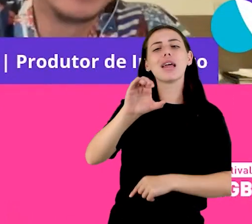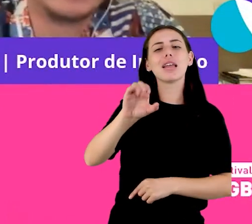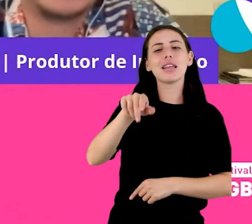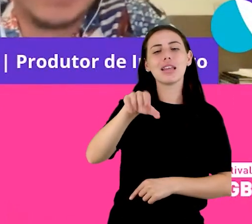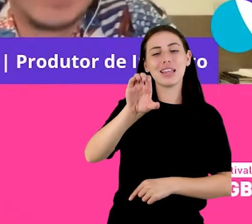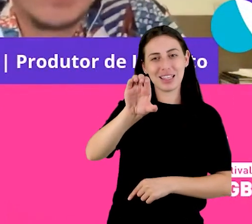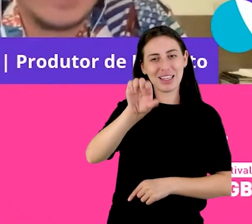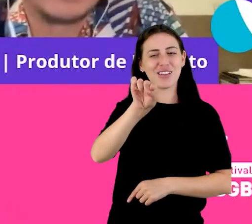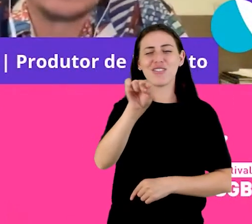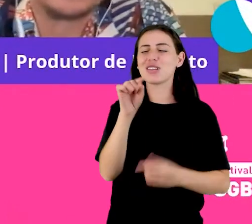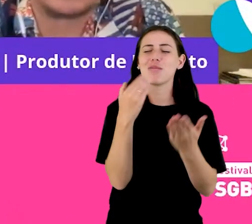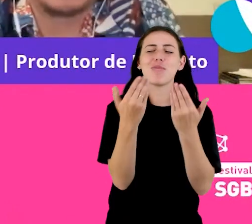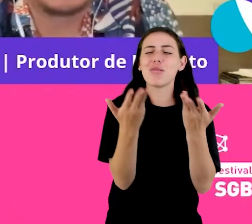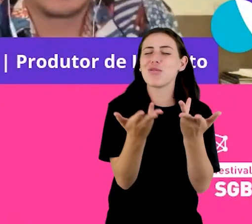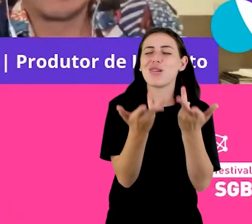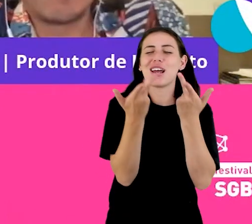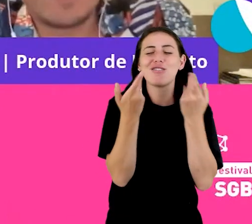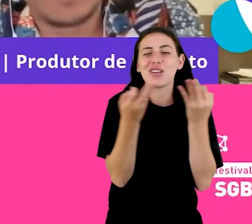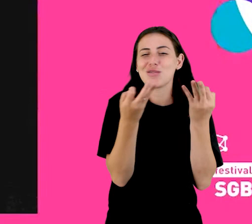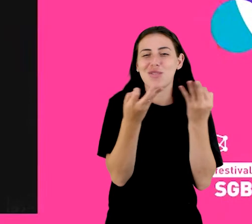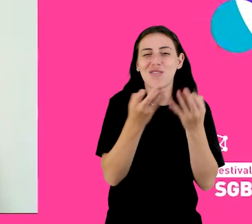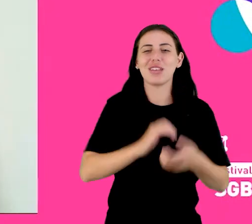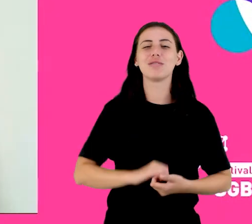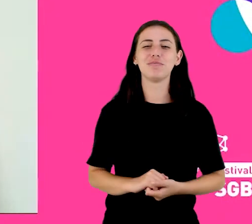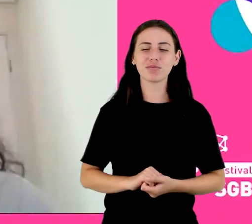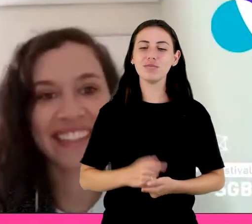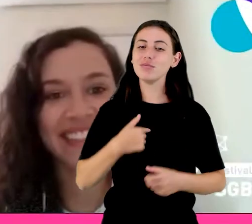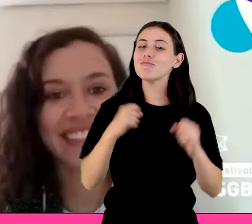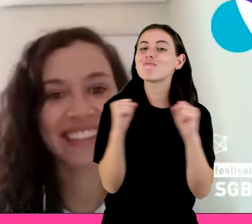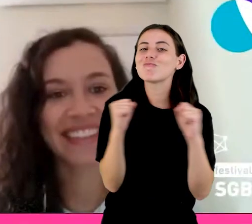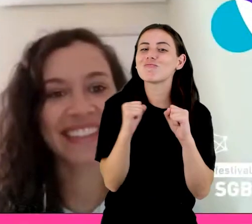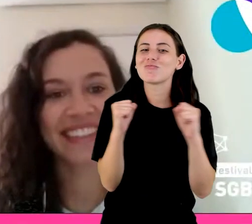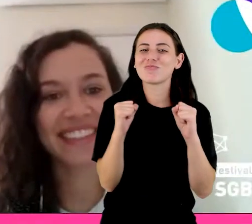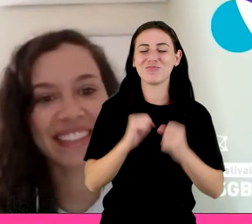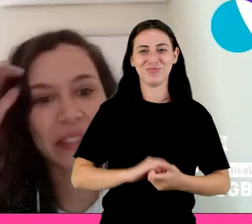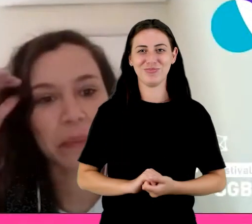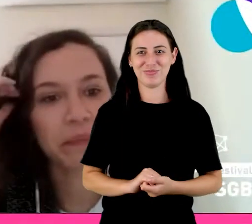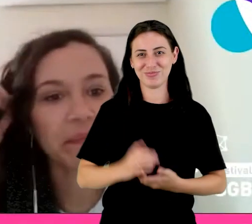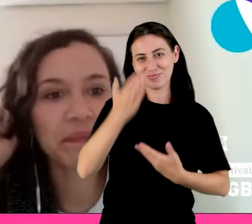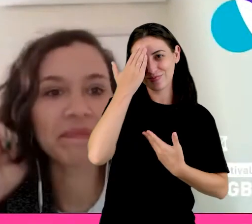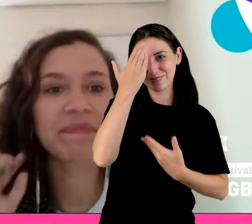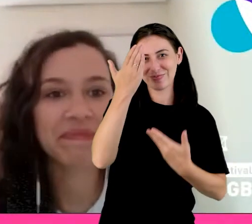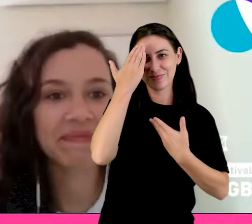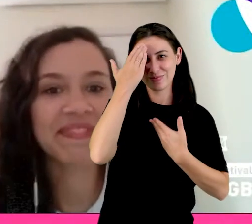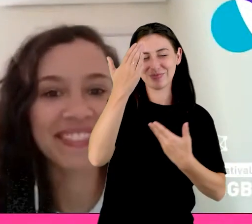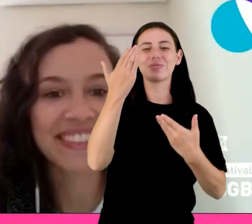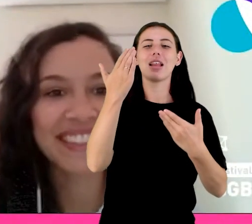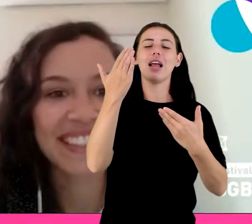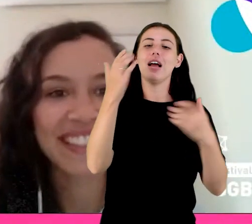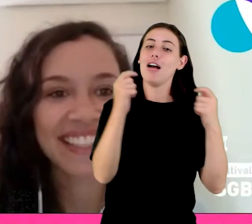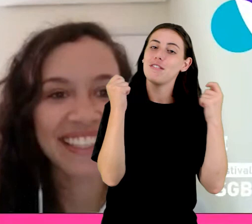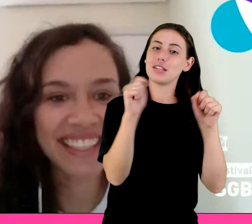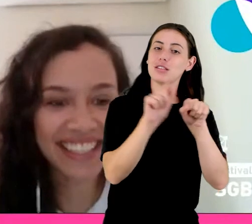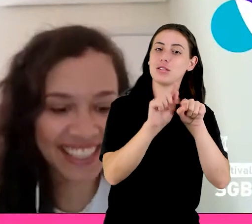mesmo. Eu adorei Então, também, isso. foi um presente. Agradeço. Obrigado ao Festival Social Good também. Ana tá voltando. Ó,